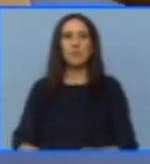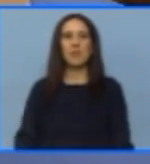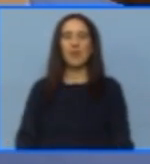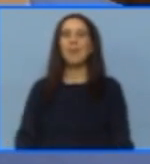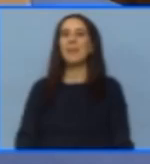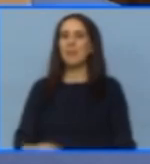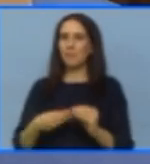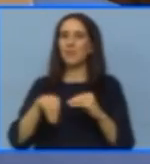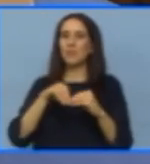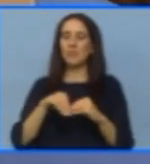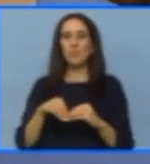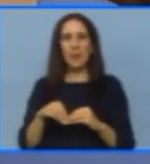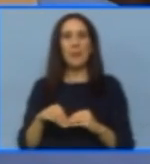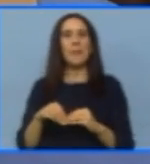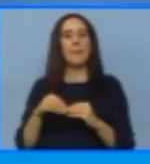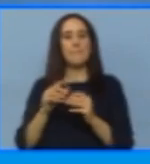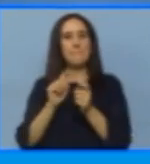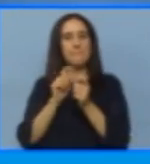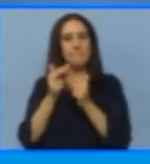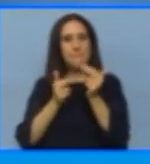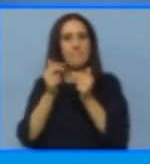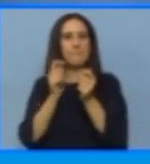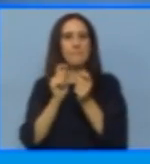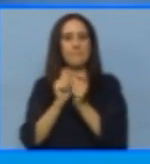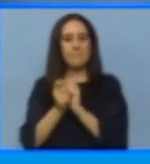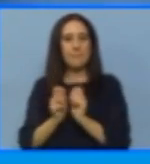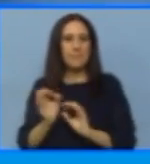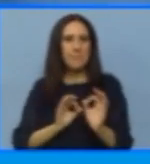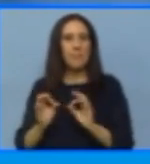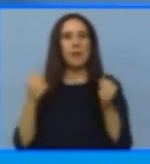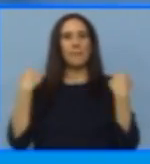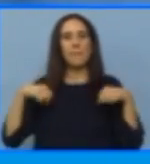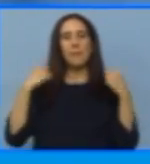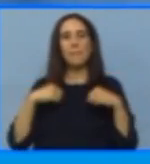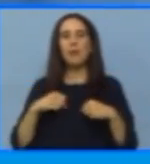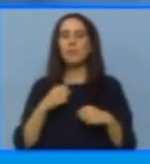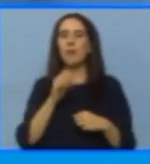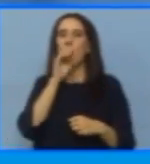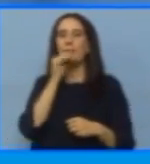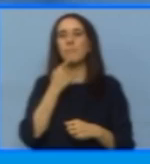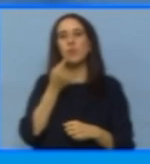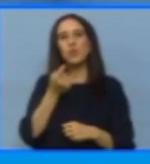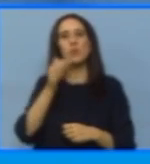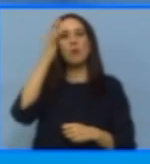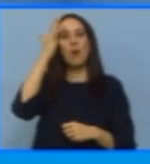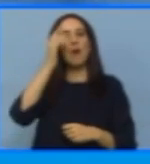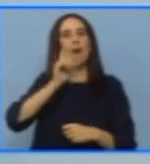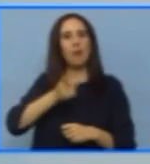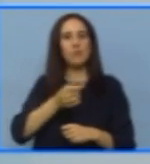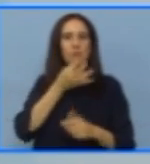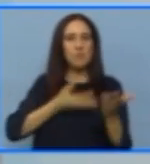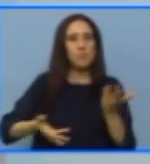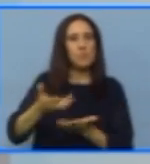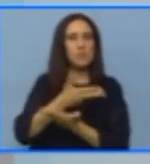é preparar as construções e treinar e também tentar abordar um pouco e perceber o imaginário e tentar falar sobre